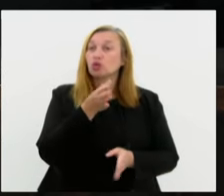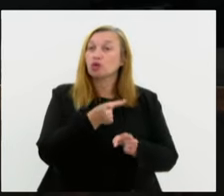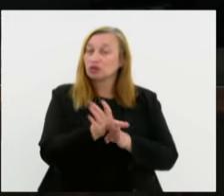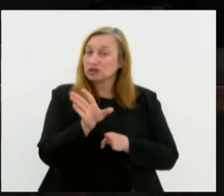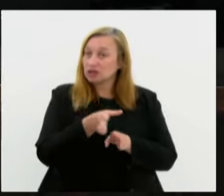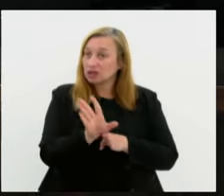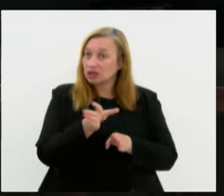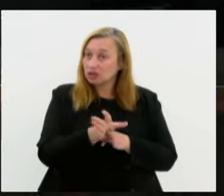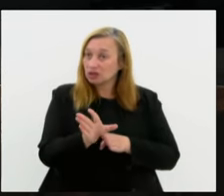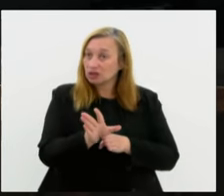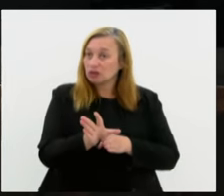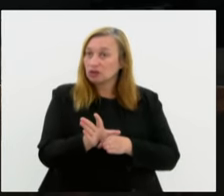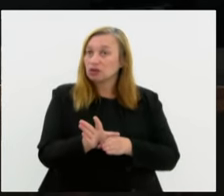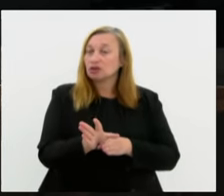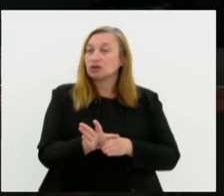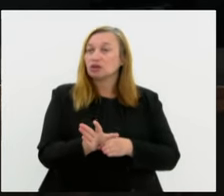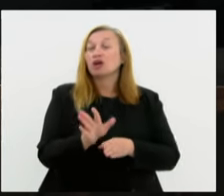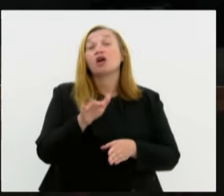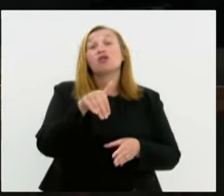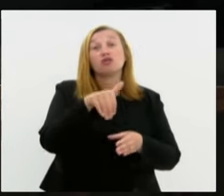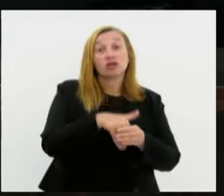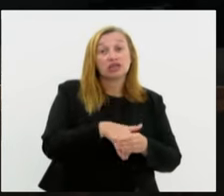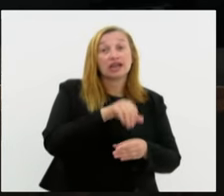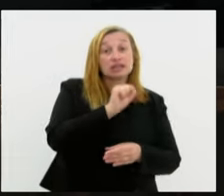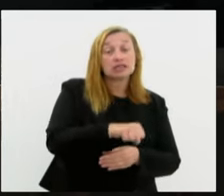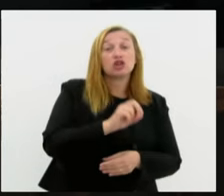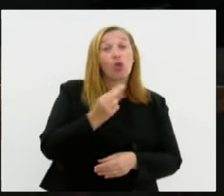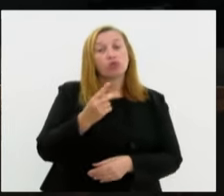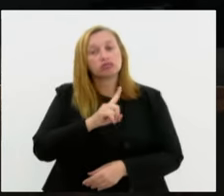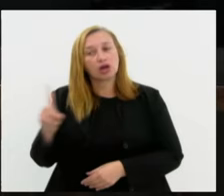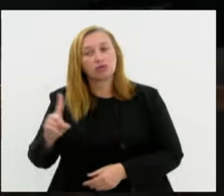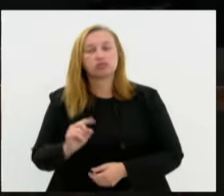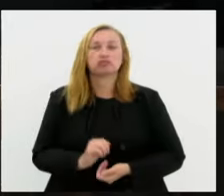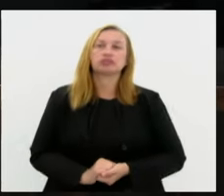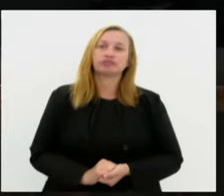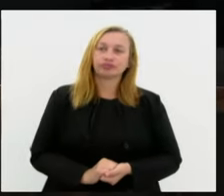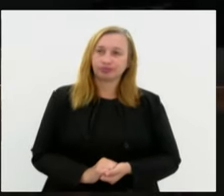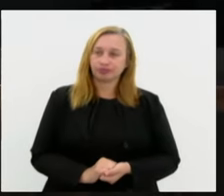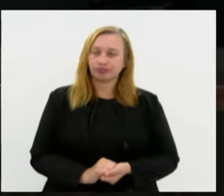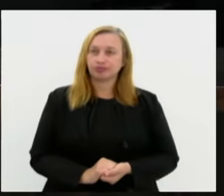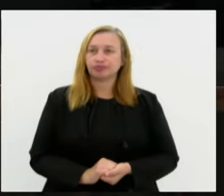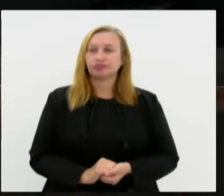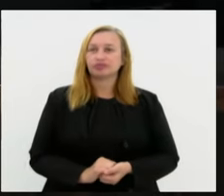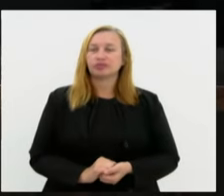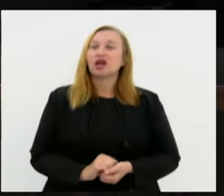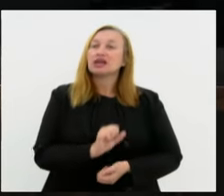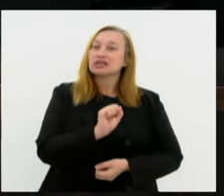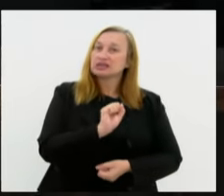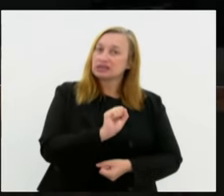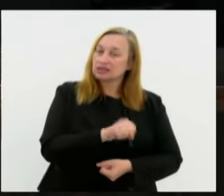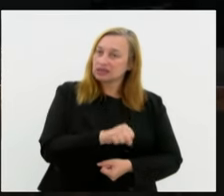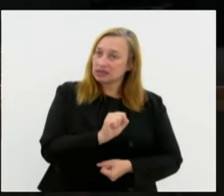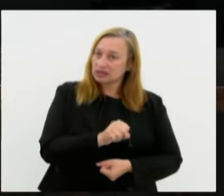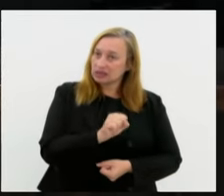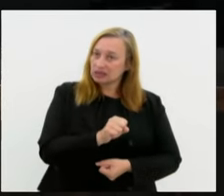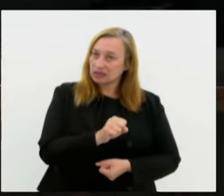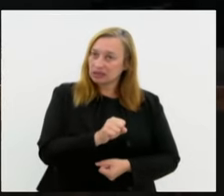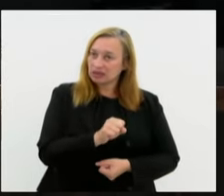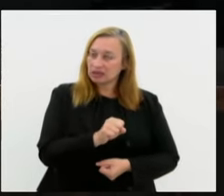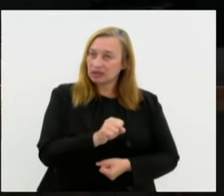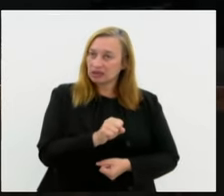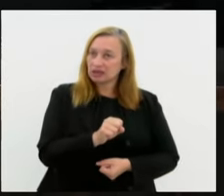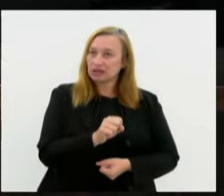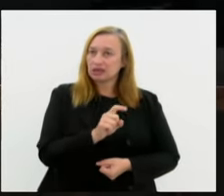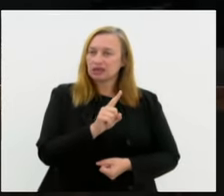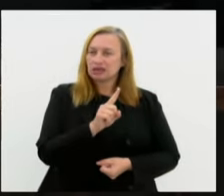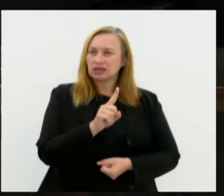orientando a forma de votação. Sim, a gente suspende a determinação